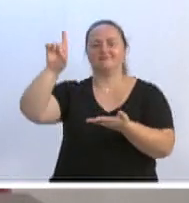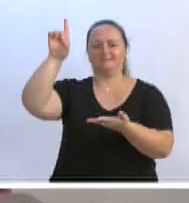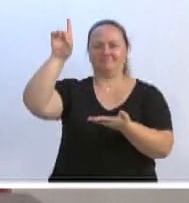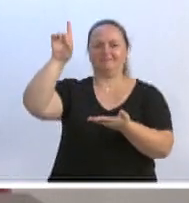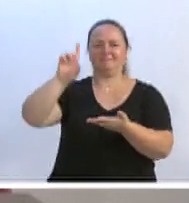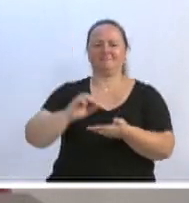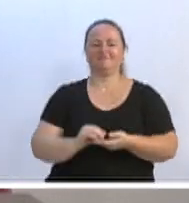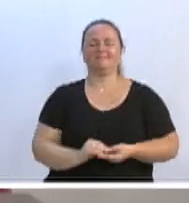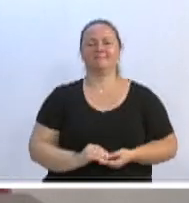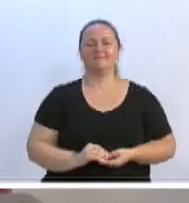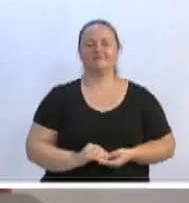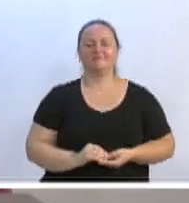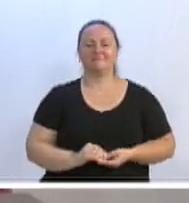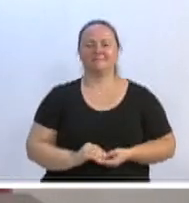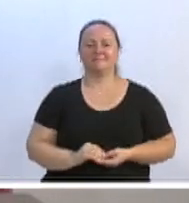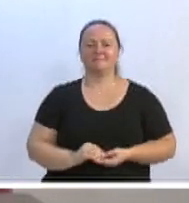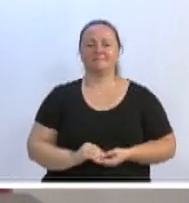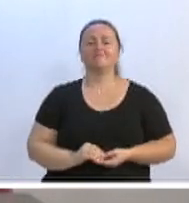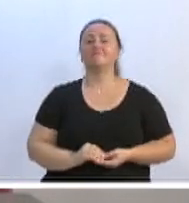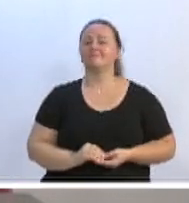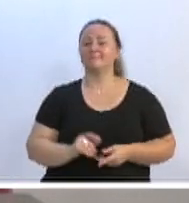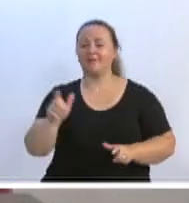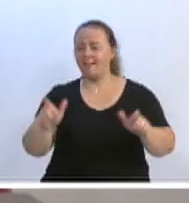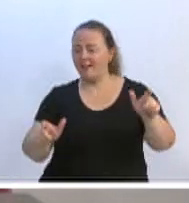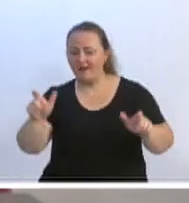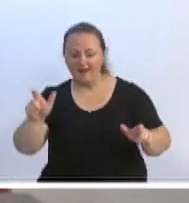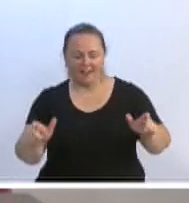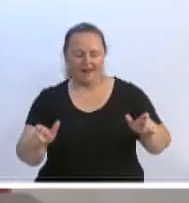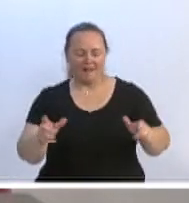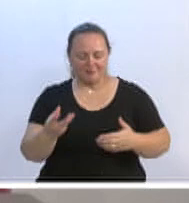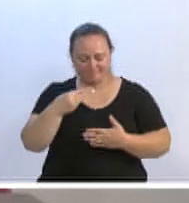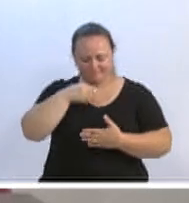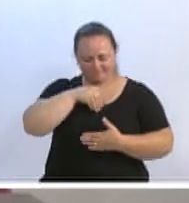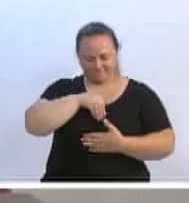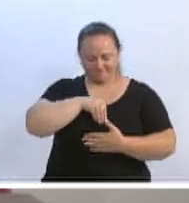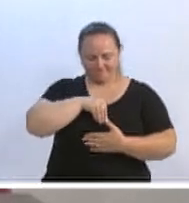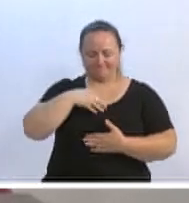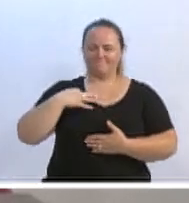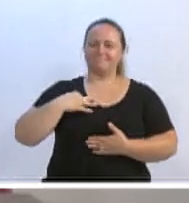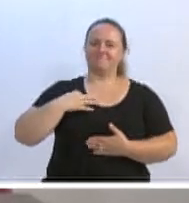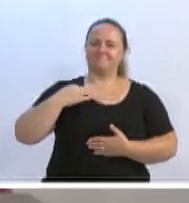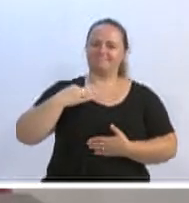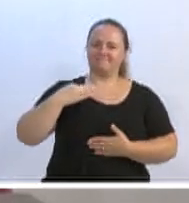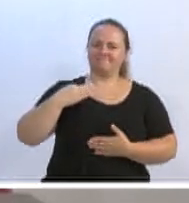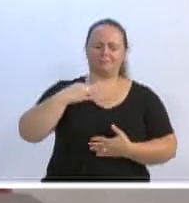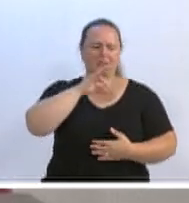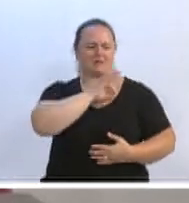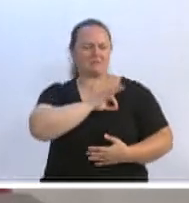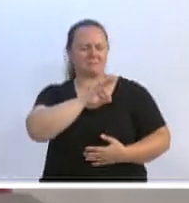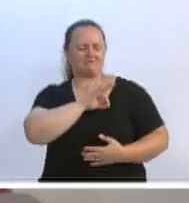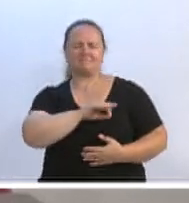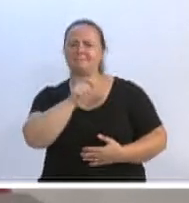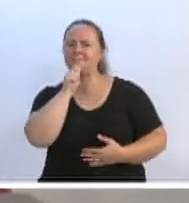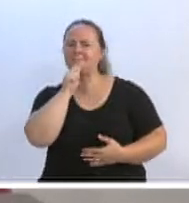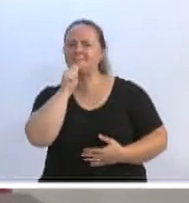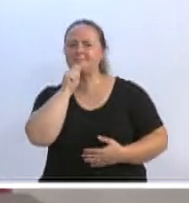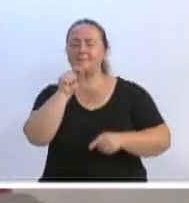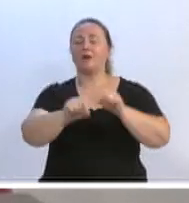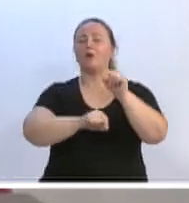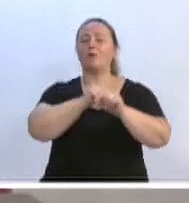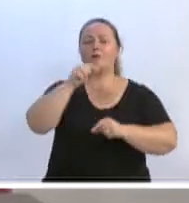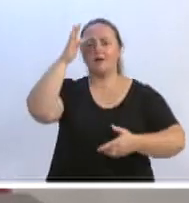E a voluntariedade desse ministério, sem remuneração, foi uma opção de